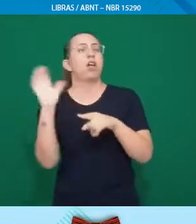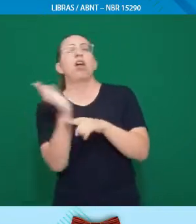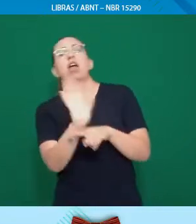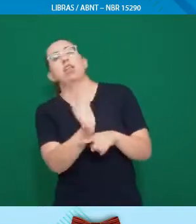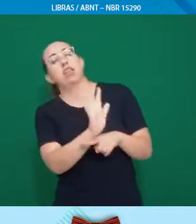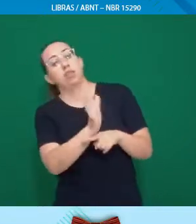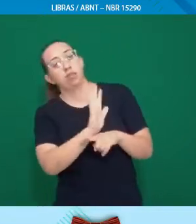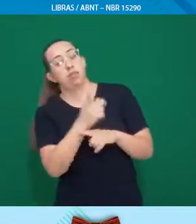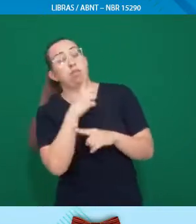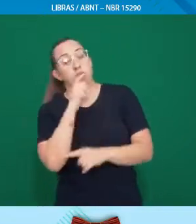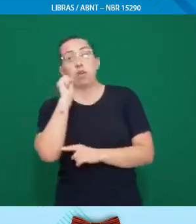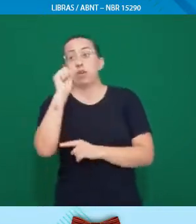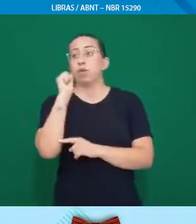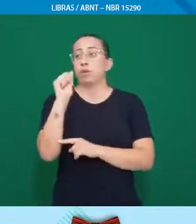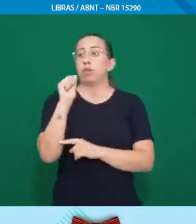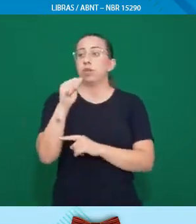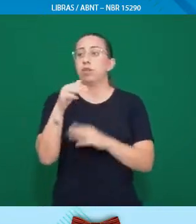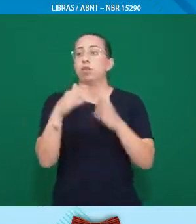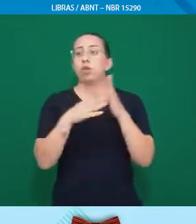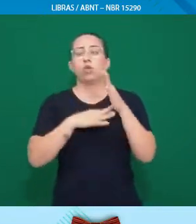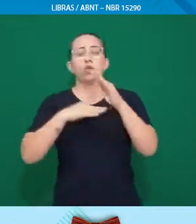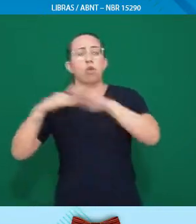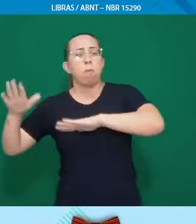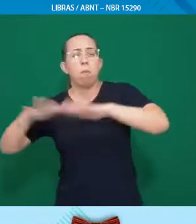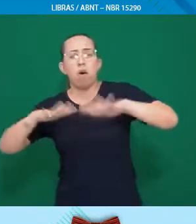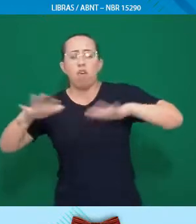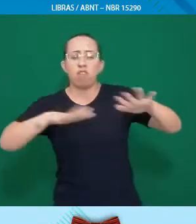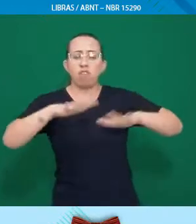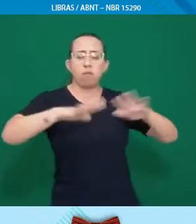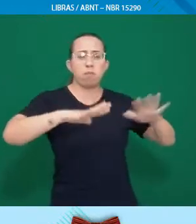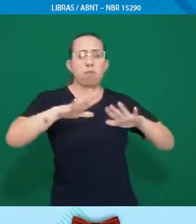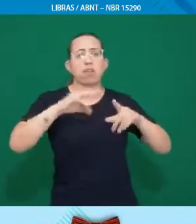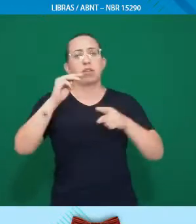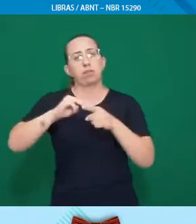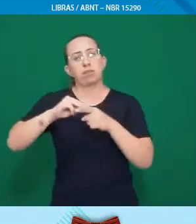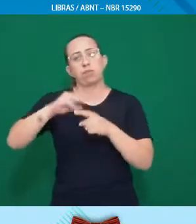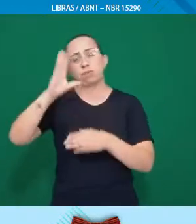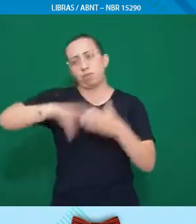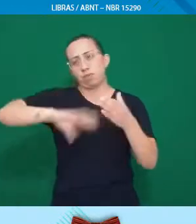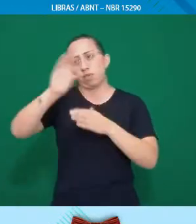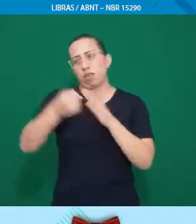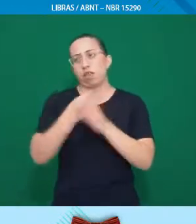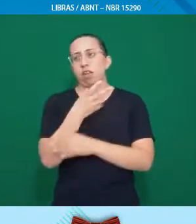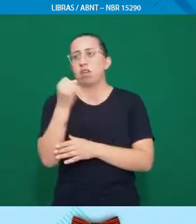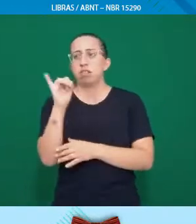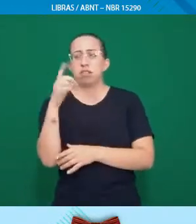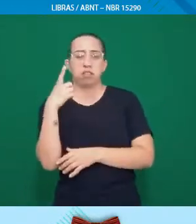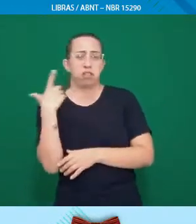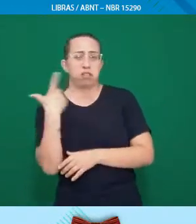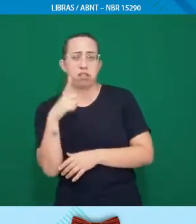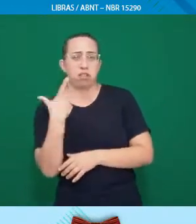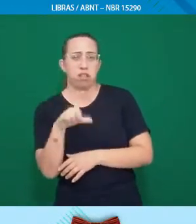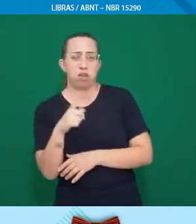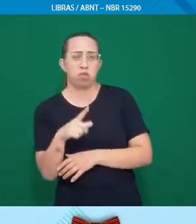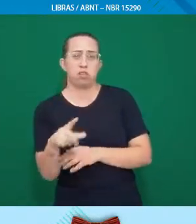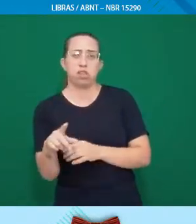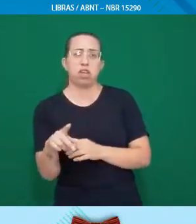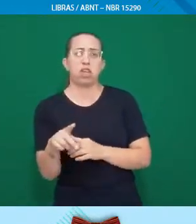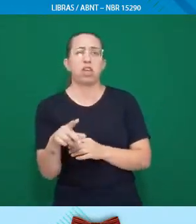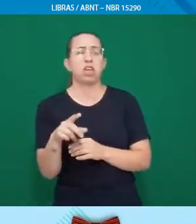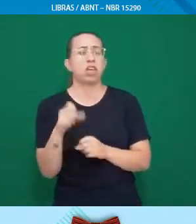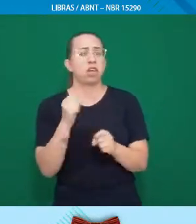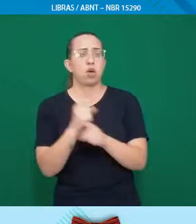como a Celina bem disse então tudo gera movimentação e mesmo que não sejam eventos do município o evento da própria Fundação